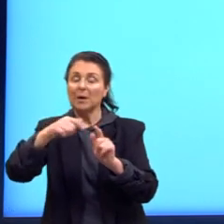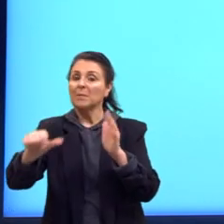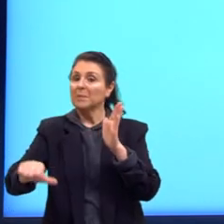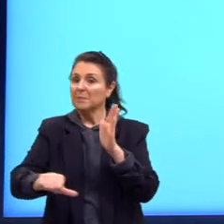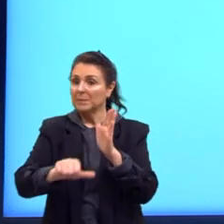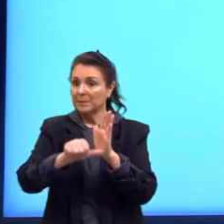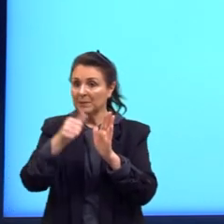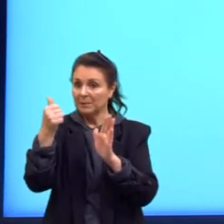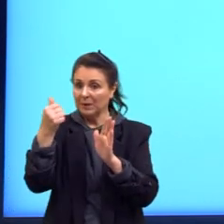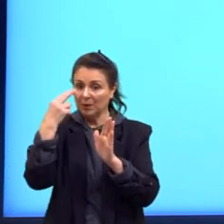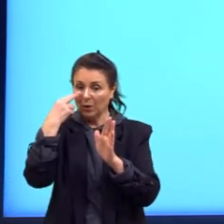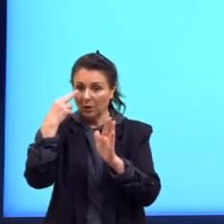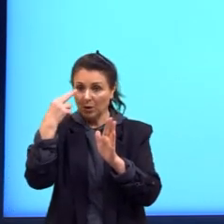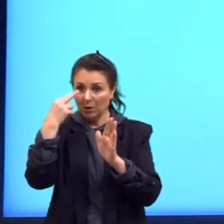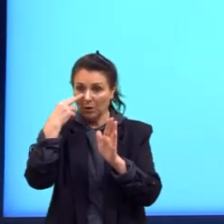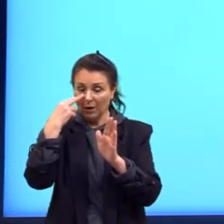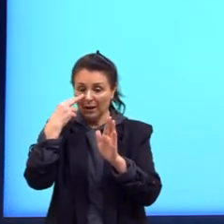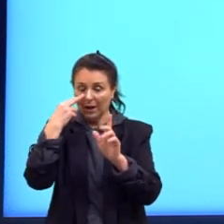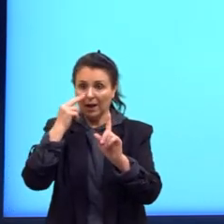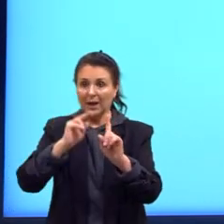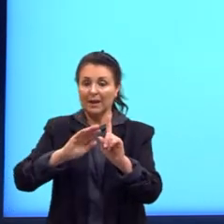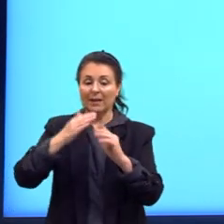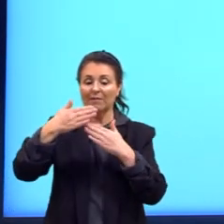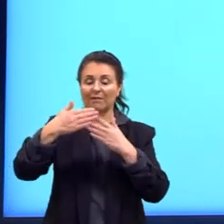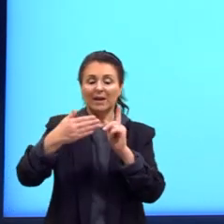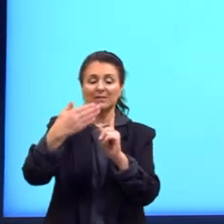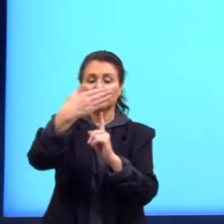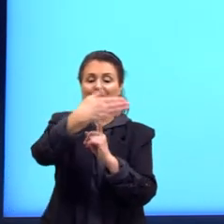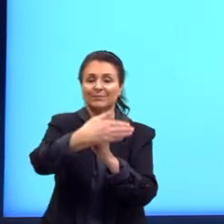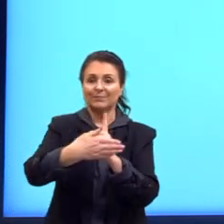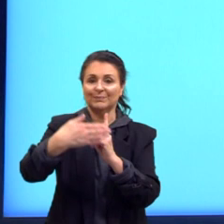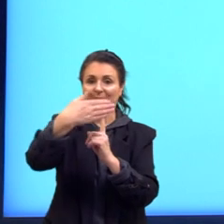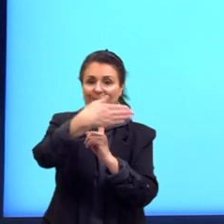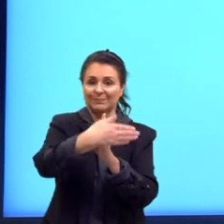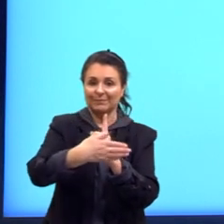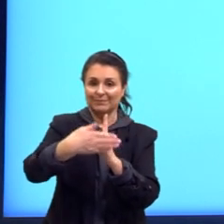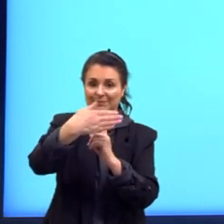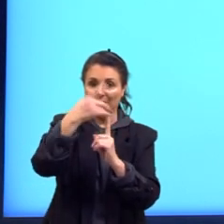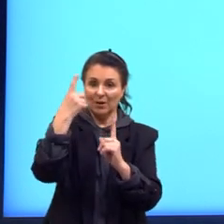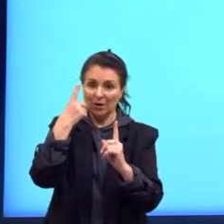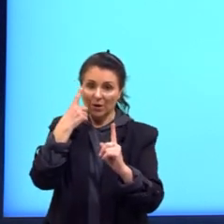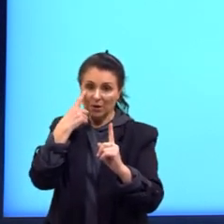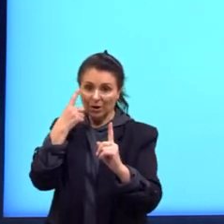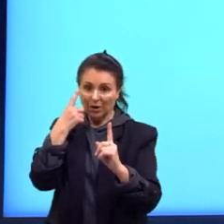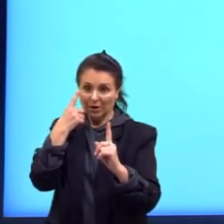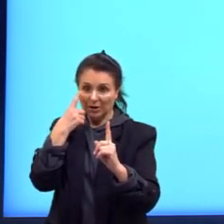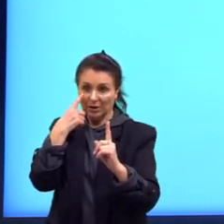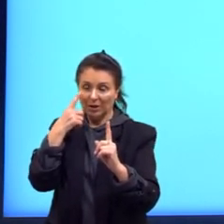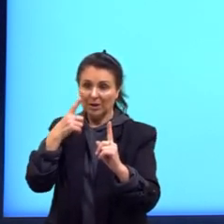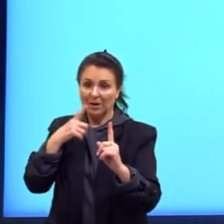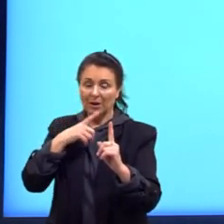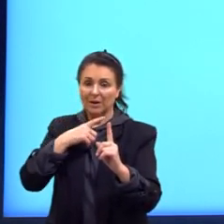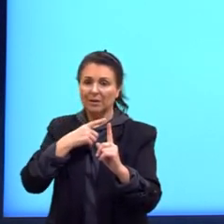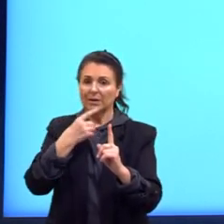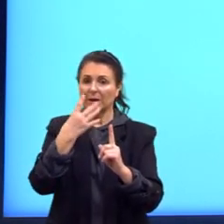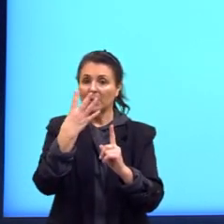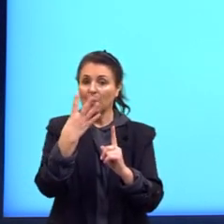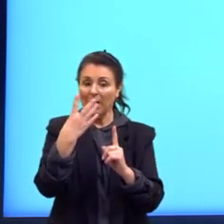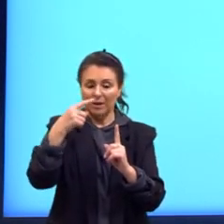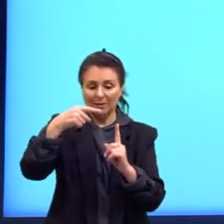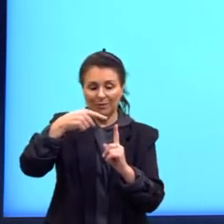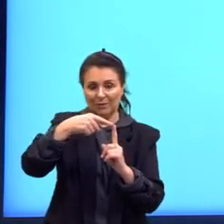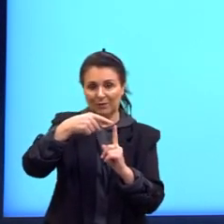primeiro nessa Face aqui na frente ó aqui nos vemos que temos ali quatro